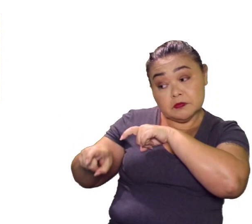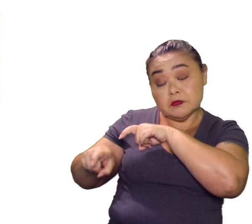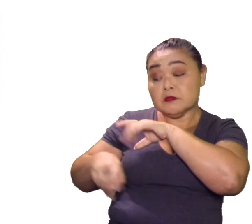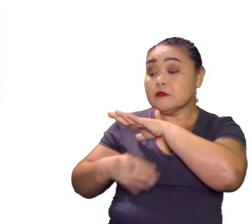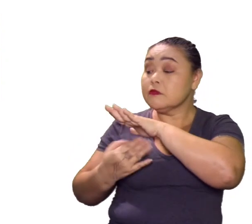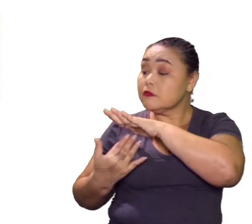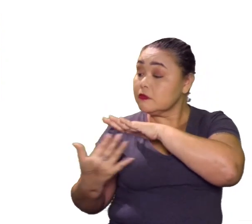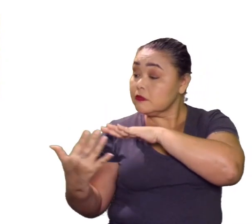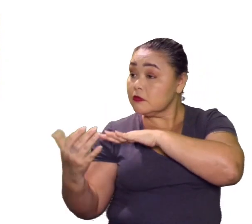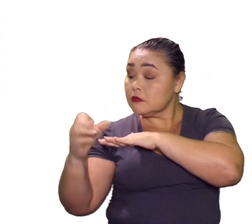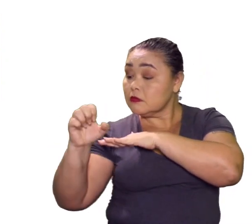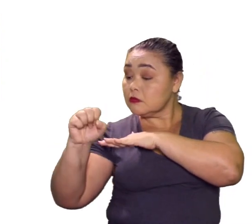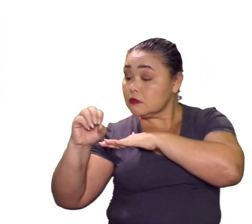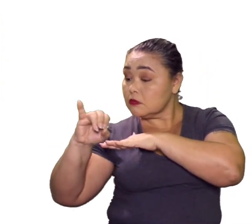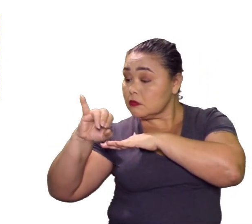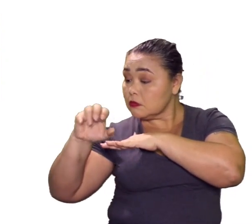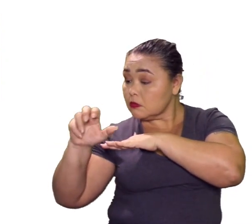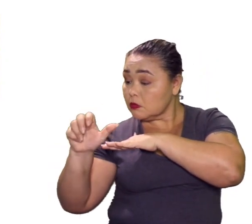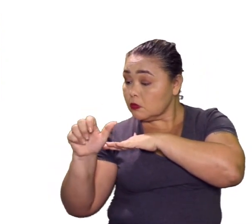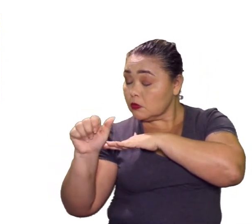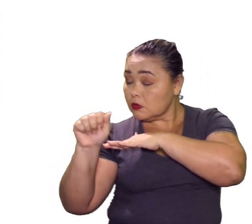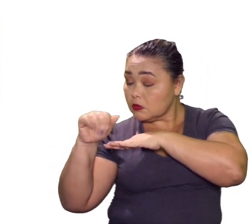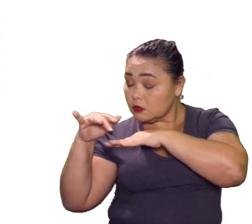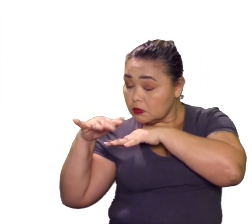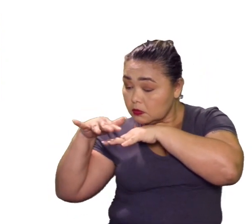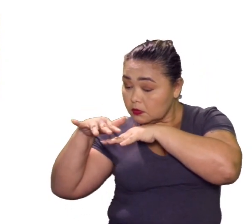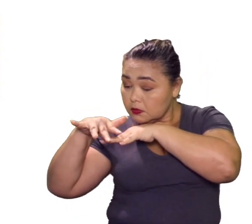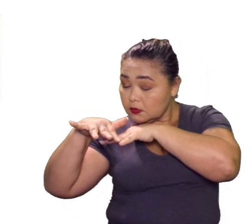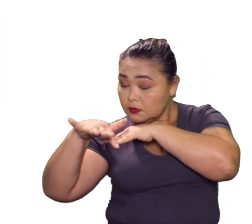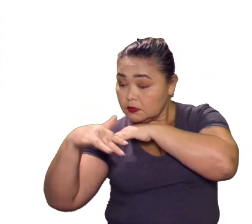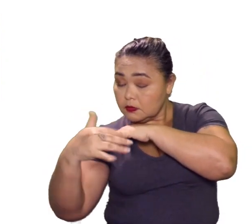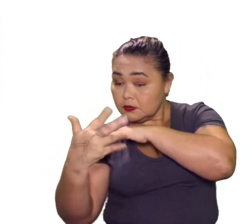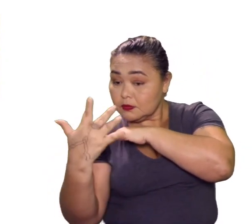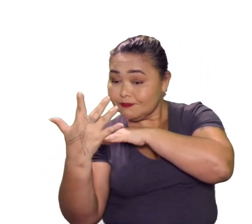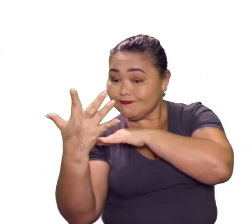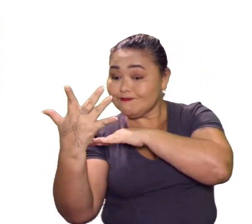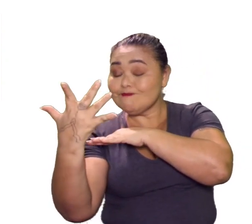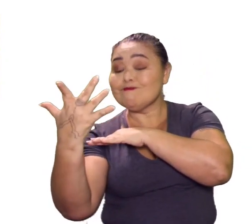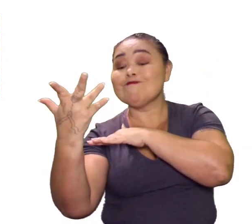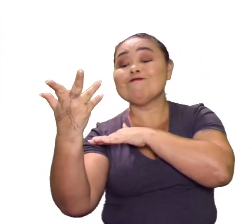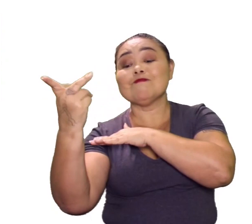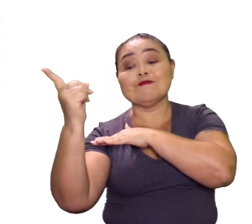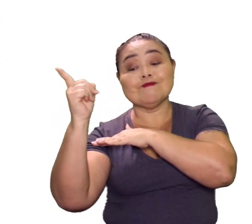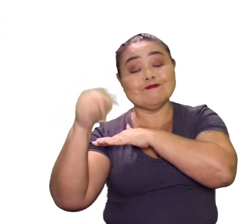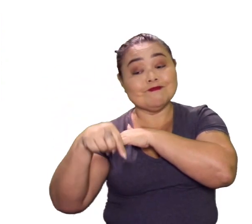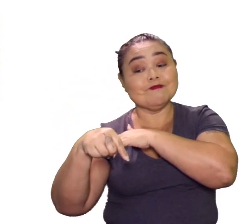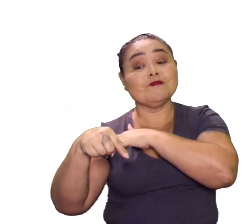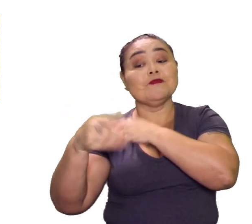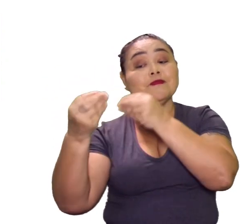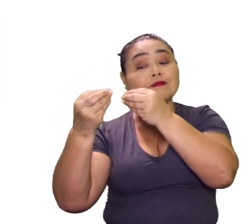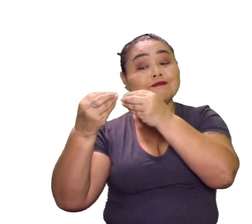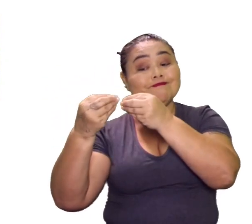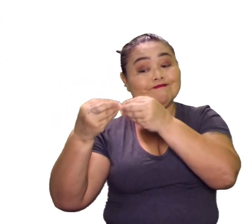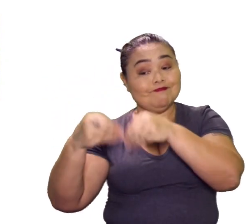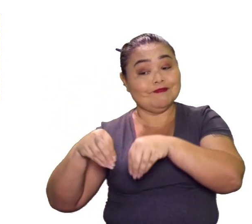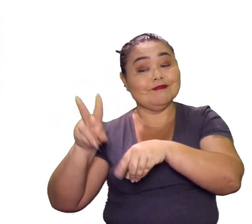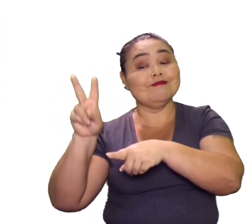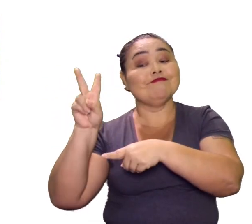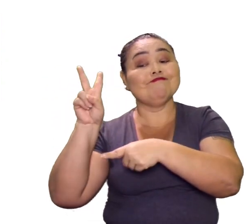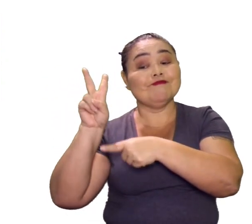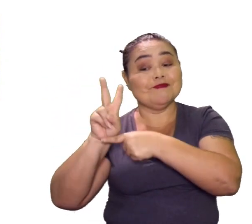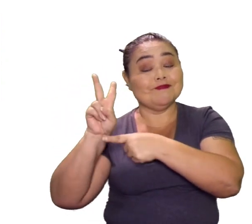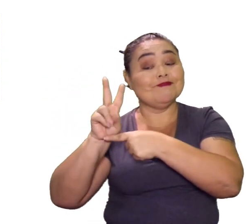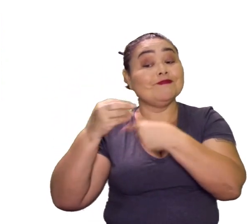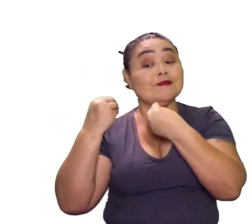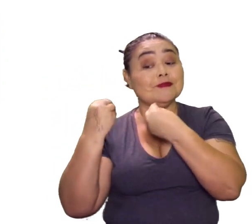de soja, avança para o interior da floresta e compromete a sua conservação. É o que nós acabamos de citar